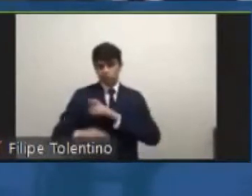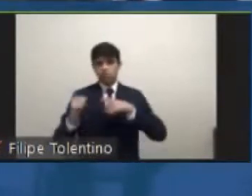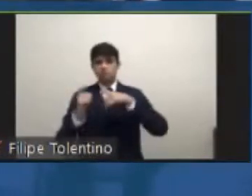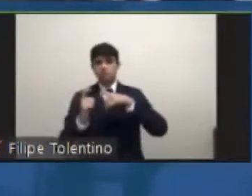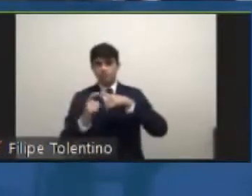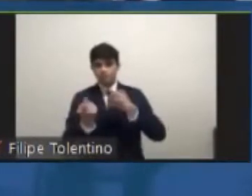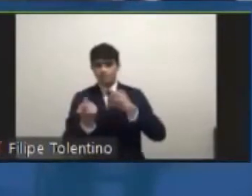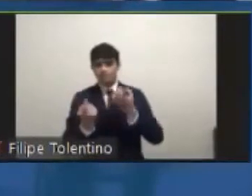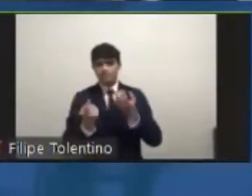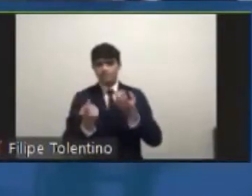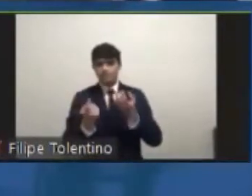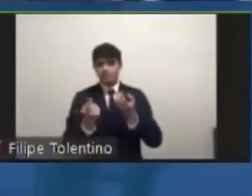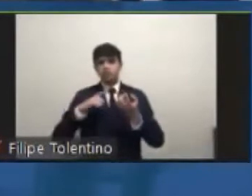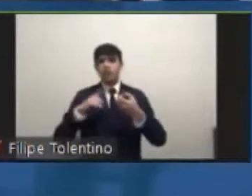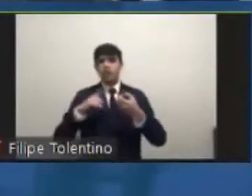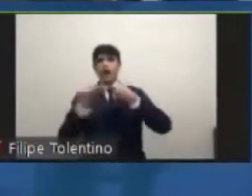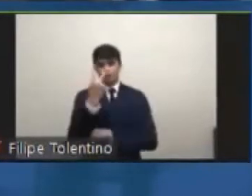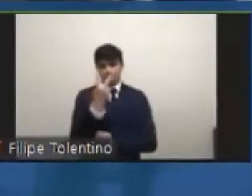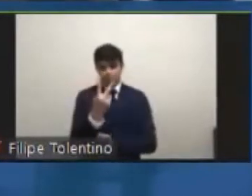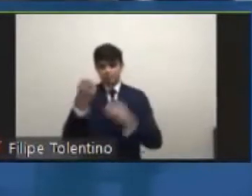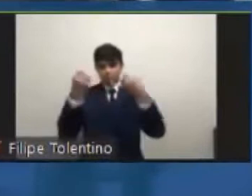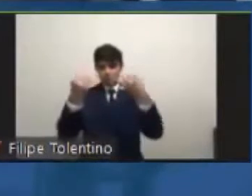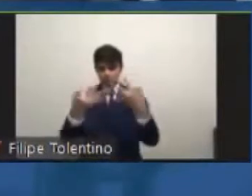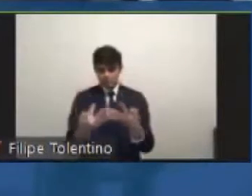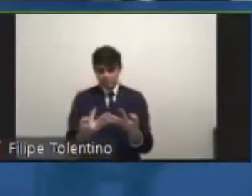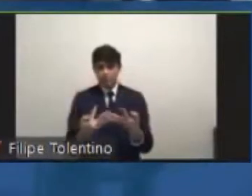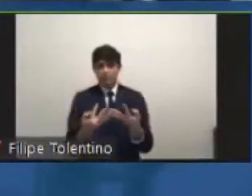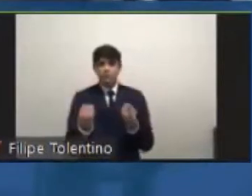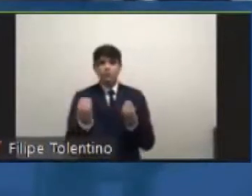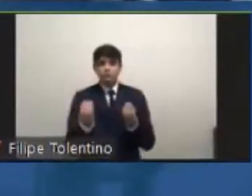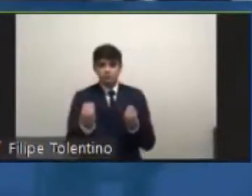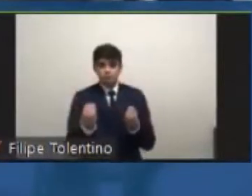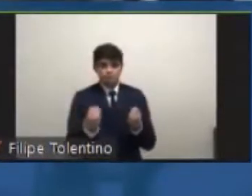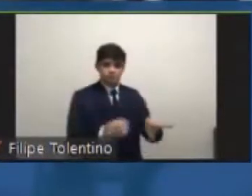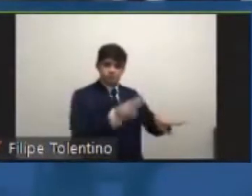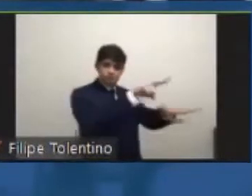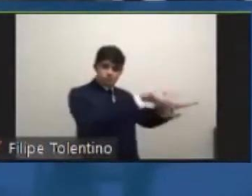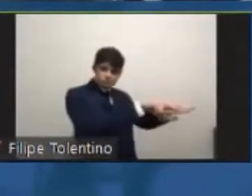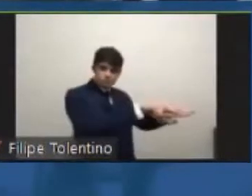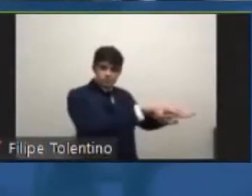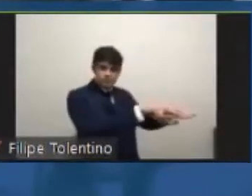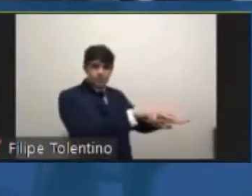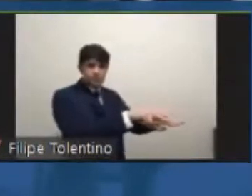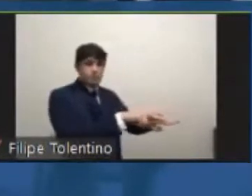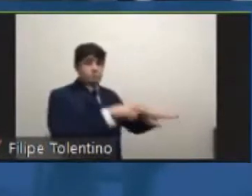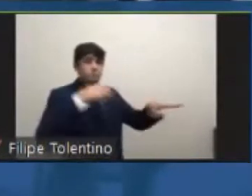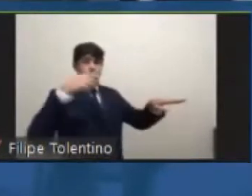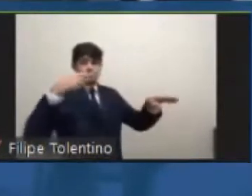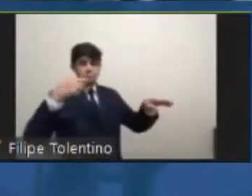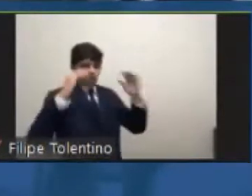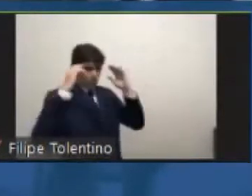deve desrespeitar o direito do paciente em iminente perigo de vida. Note, ele não deve desrespeitar o